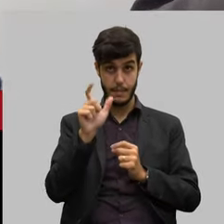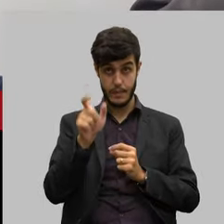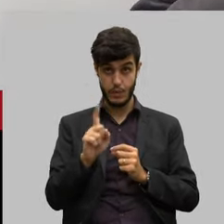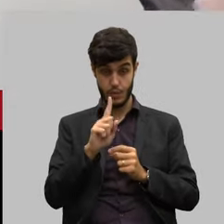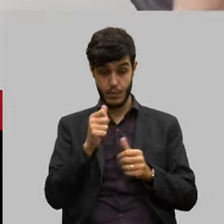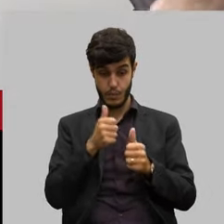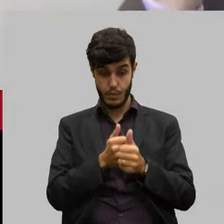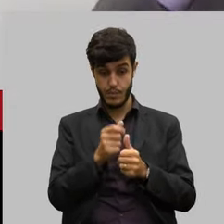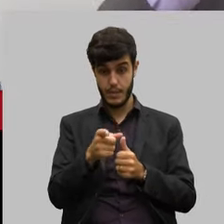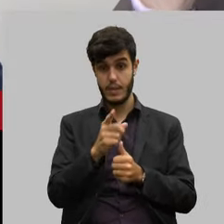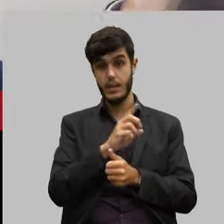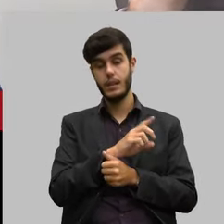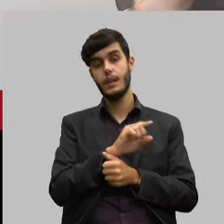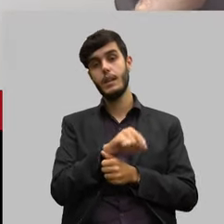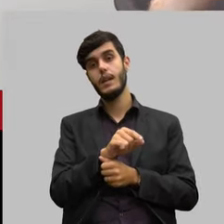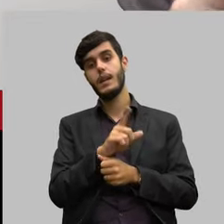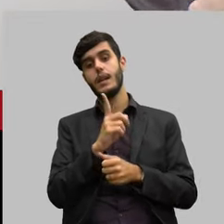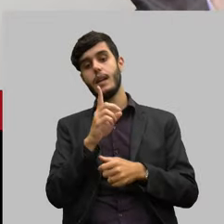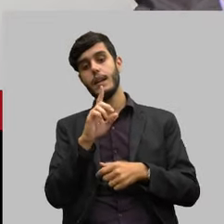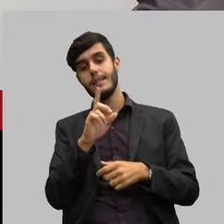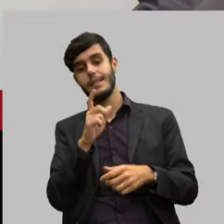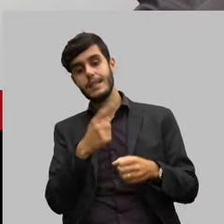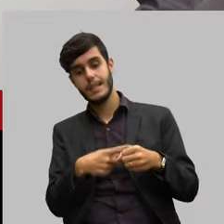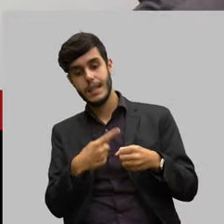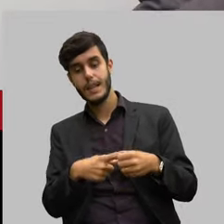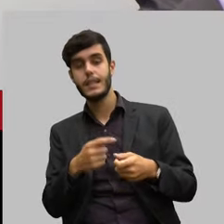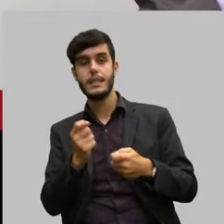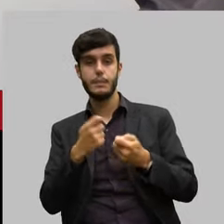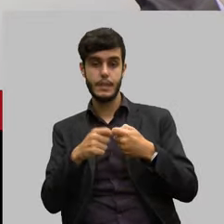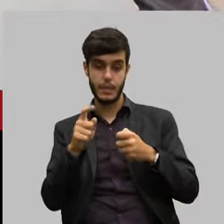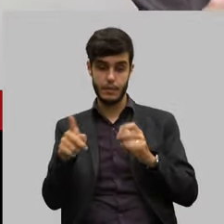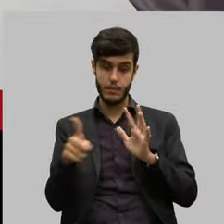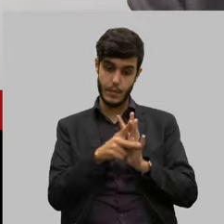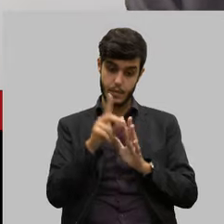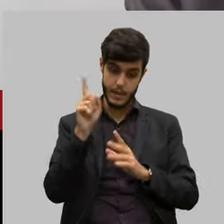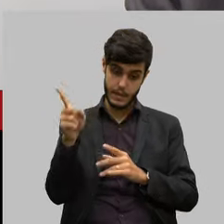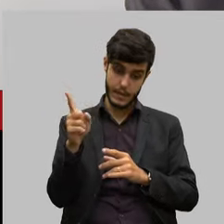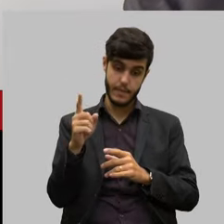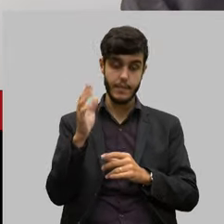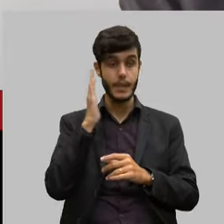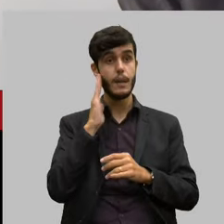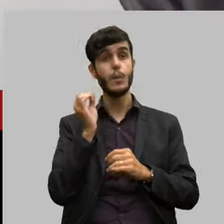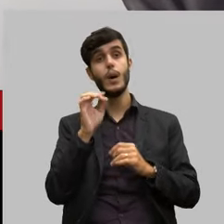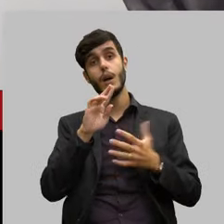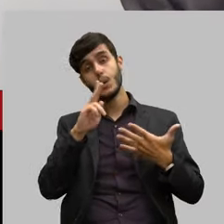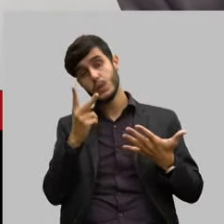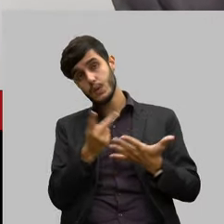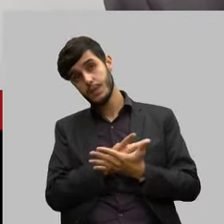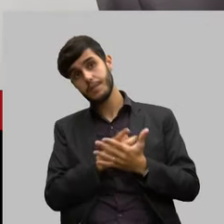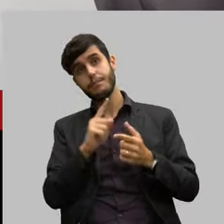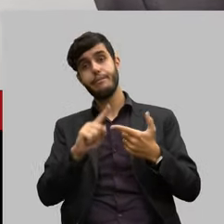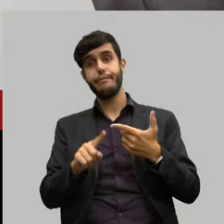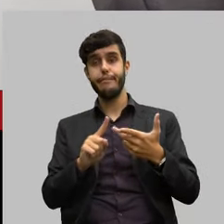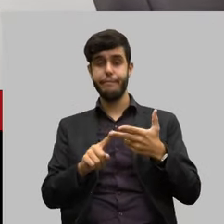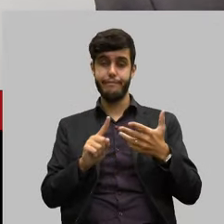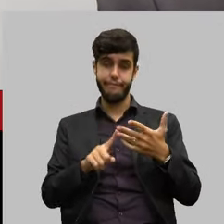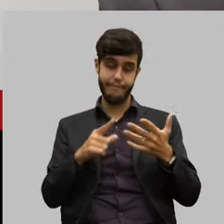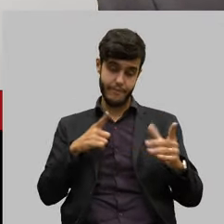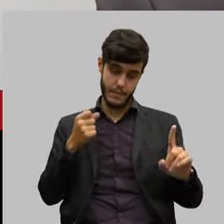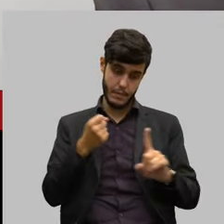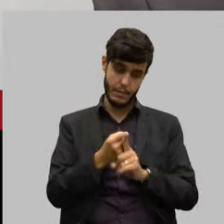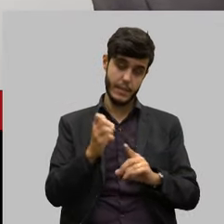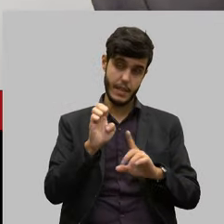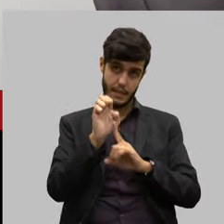cidade administrativa ou não acompanha a questão da administração pública no estado sabe quais são os impactos e os efeitos disso em